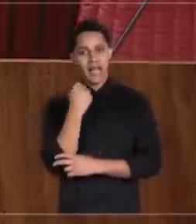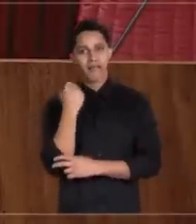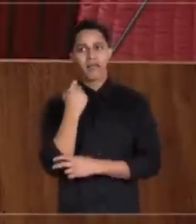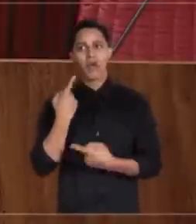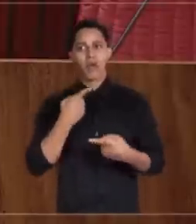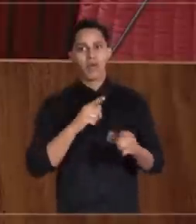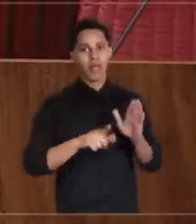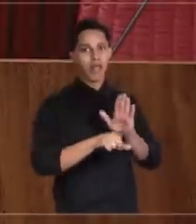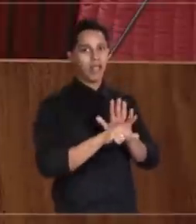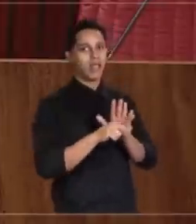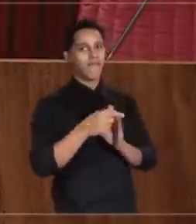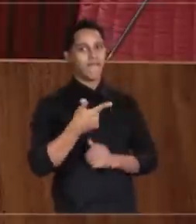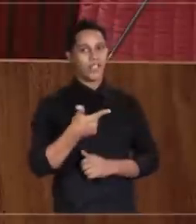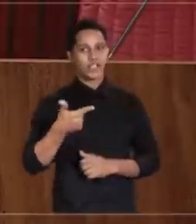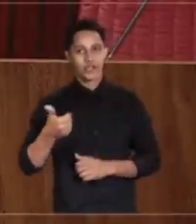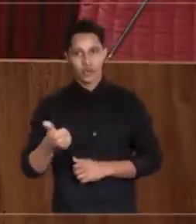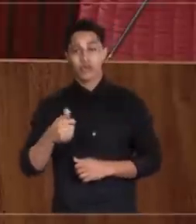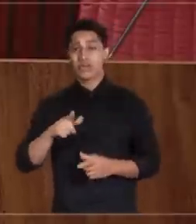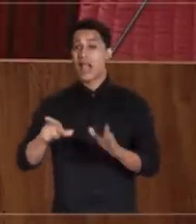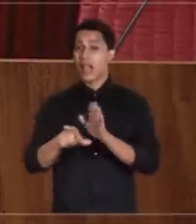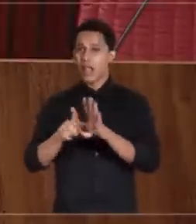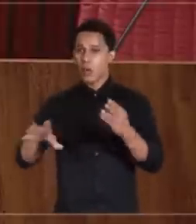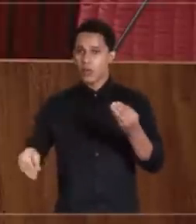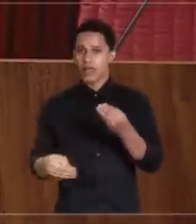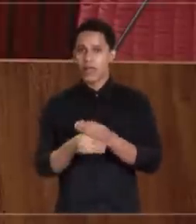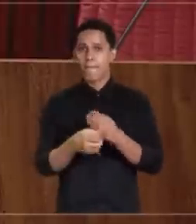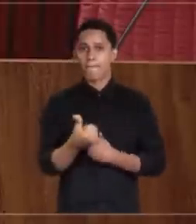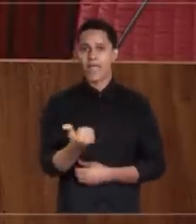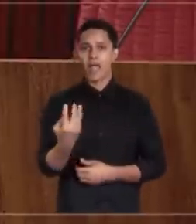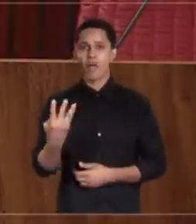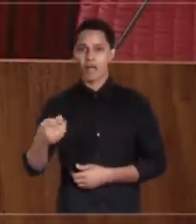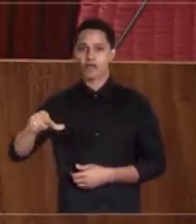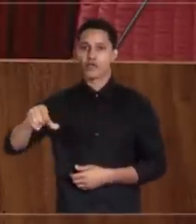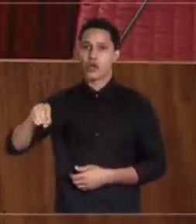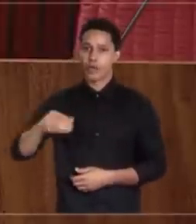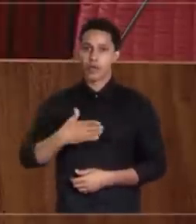22, inciso 14 da Lei Complementar 64 de 90. É como voto, senhor presidente.